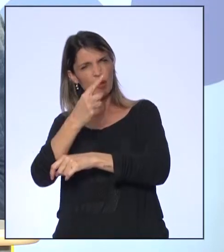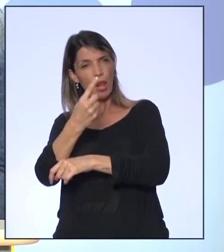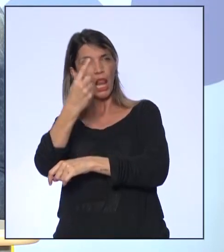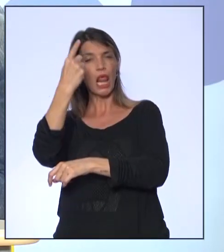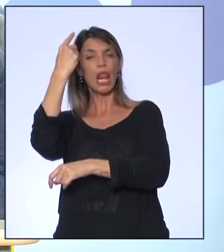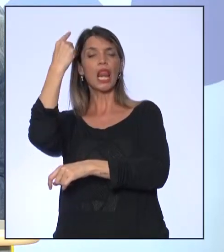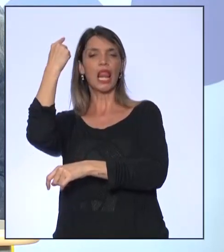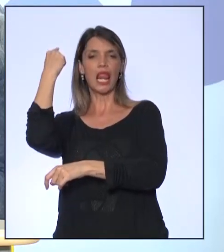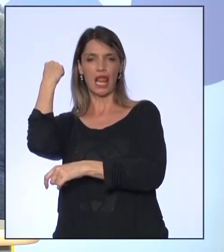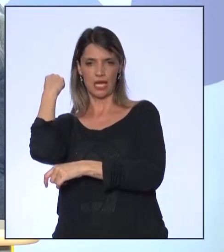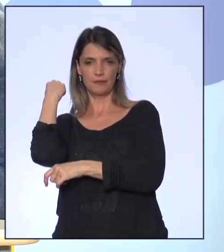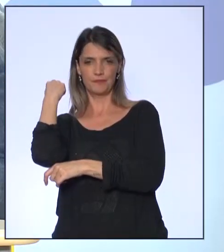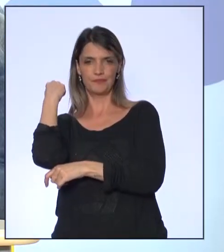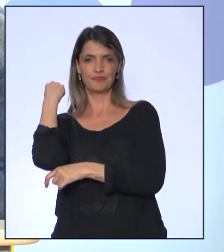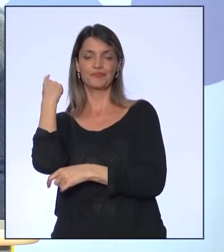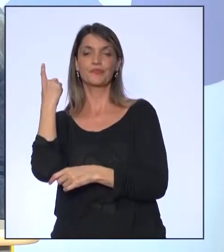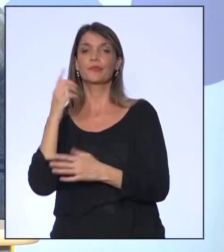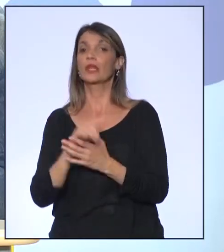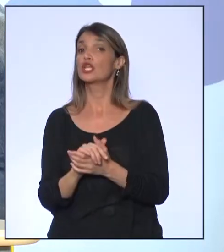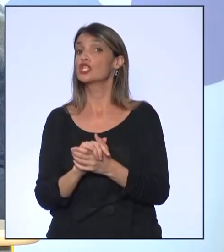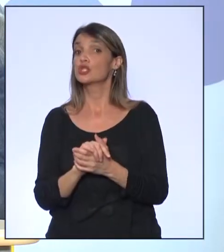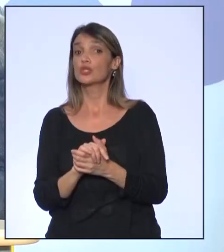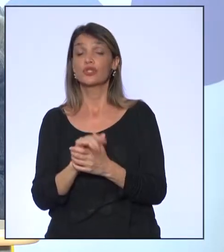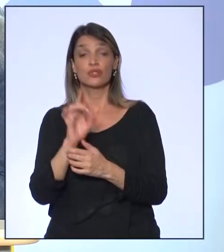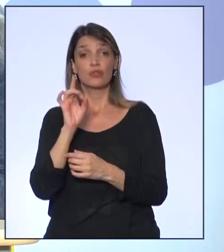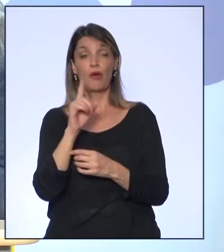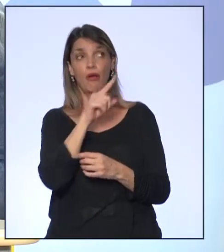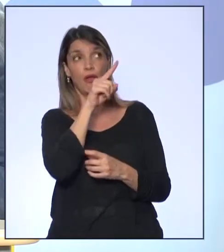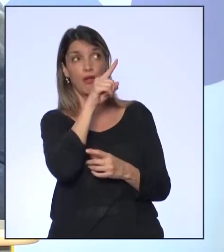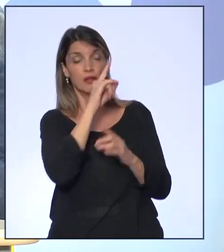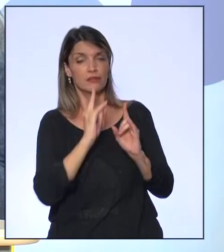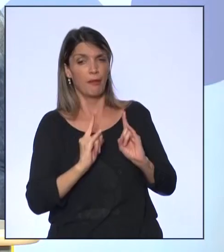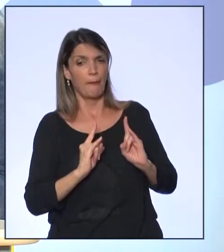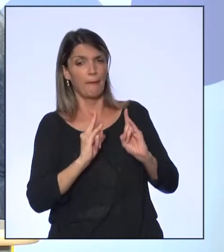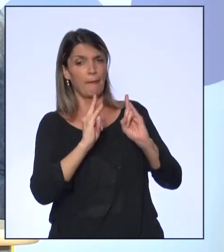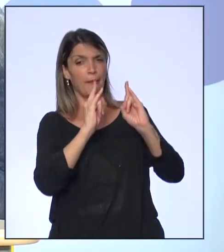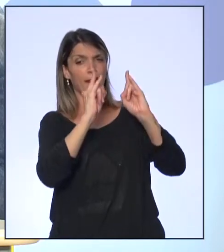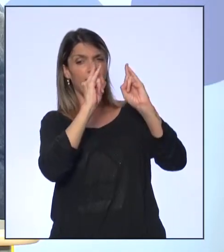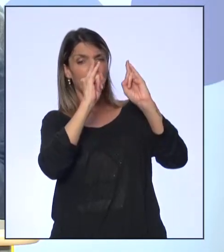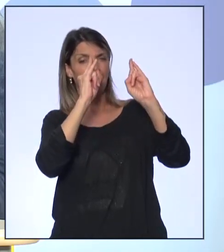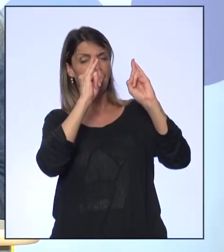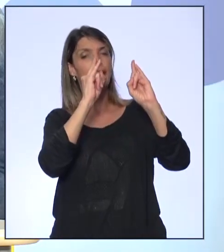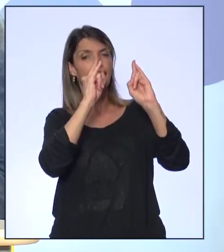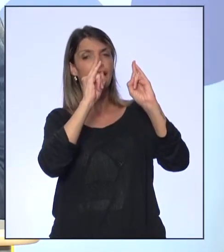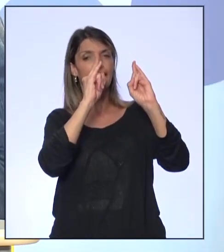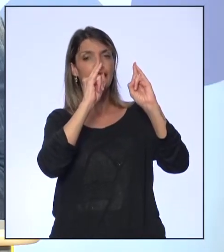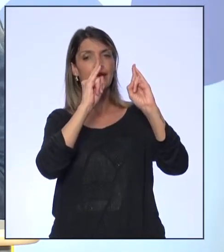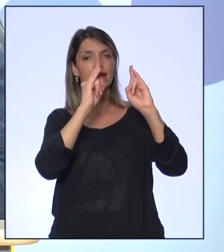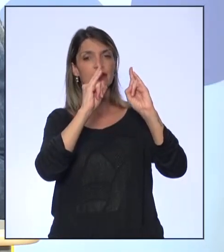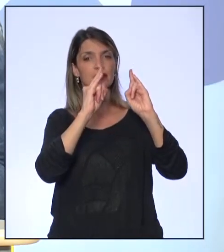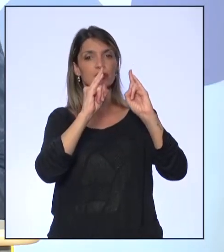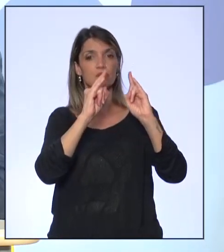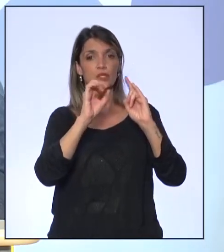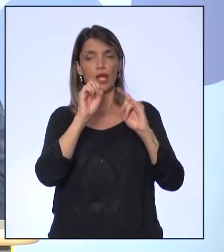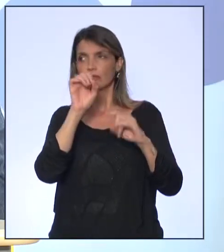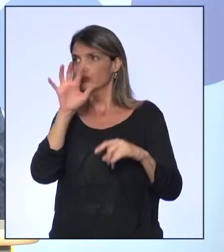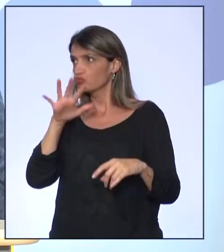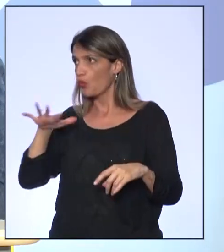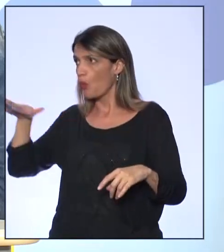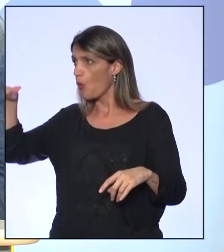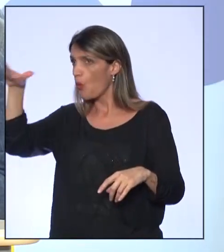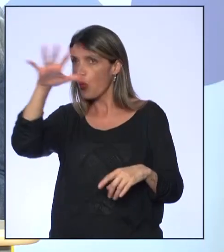certo? Traços que somente este prédio, né, neste momento, uma vez que praticamente todos os